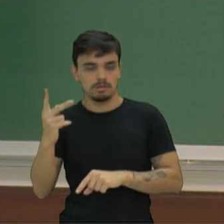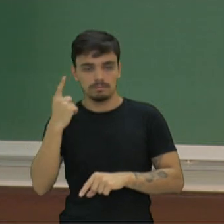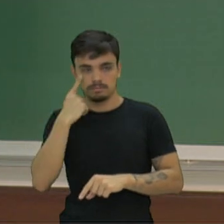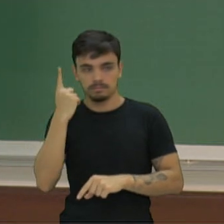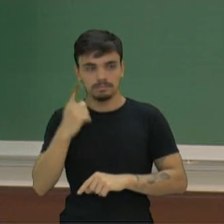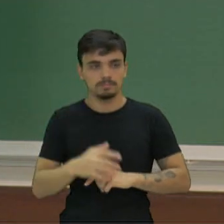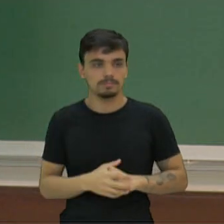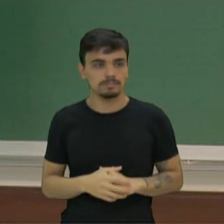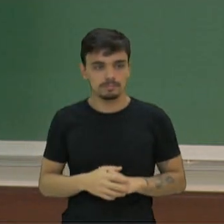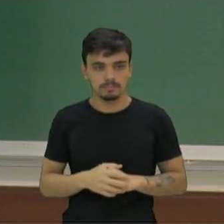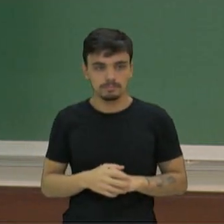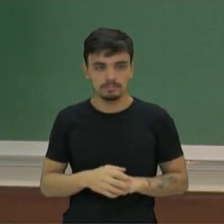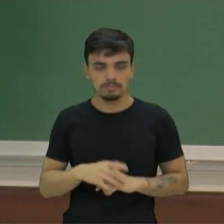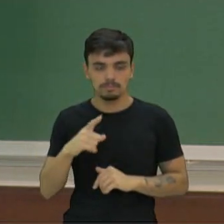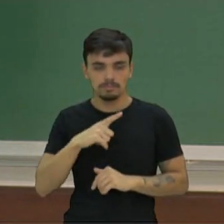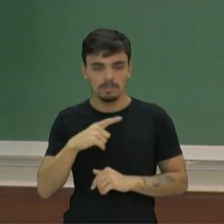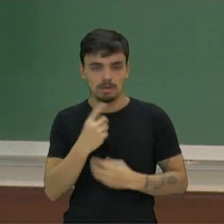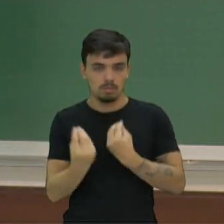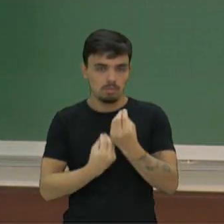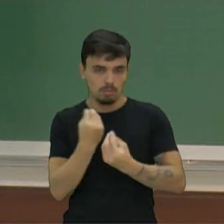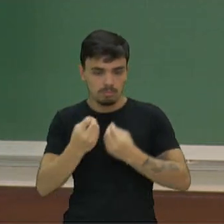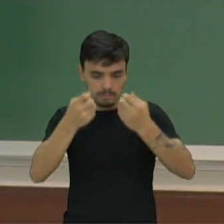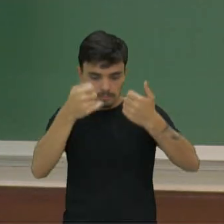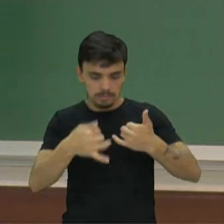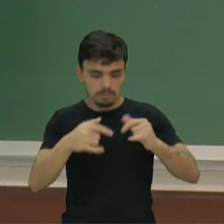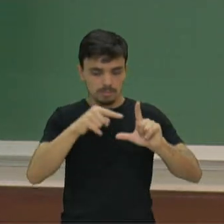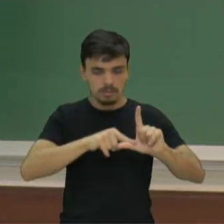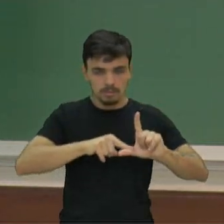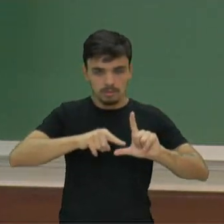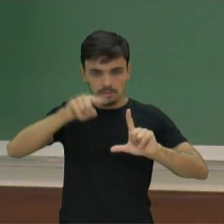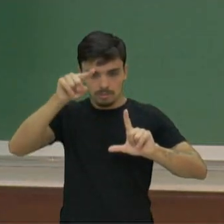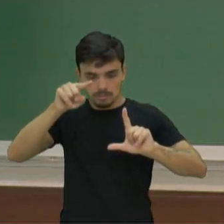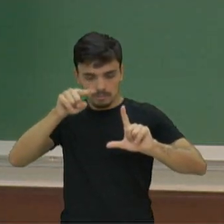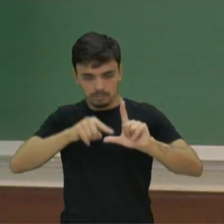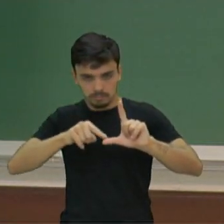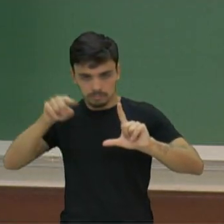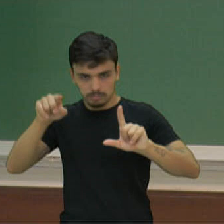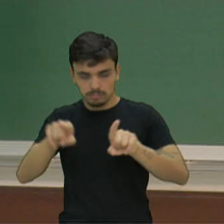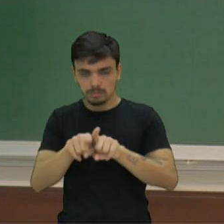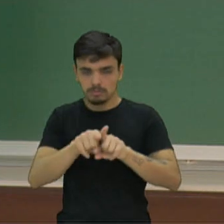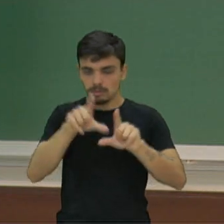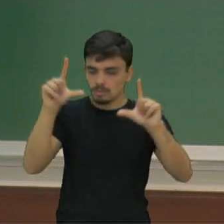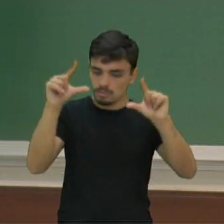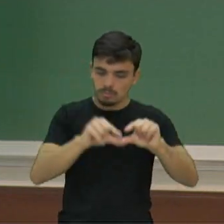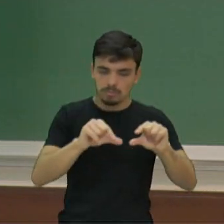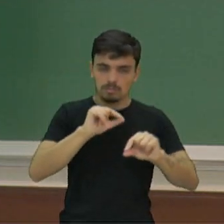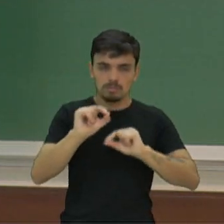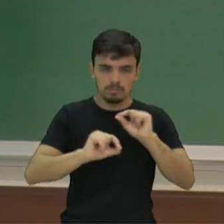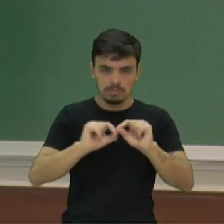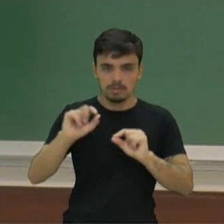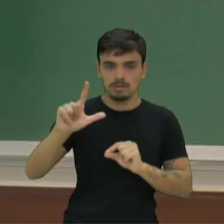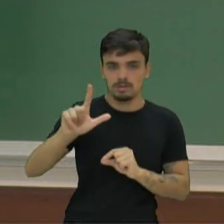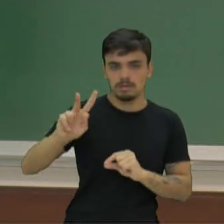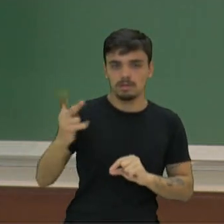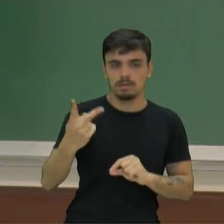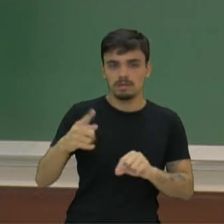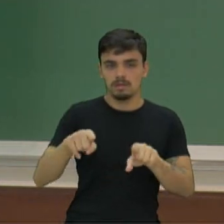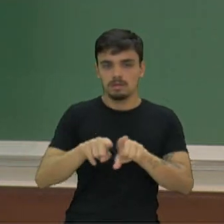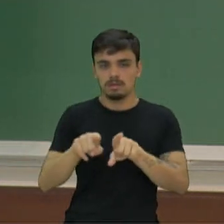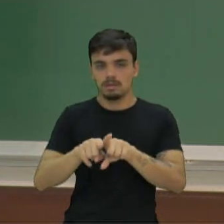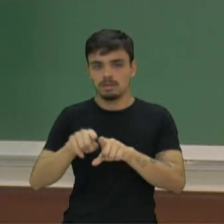HCG, aumentando esses níveis, né, do estrógeno e da progesterona e reduzindo os níveis de LH